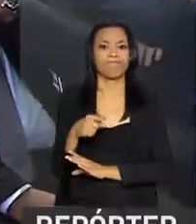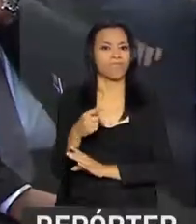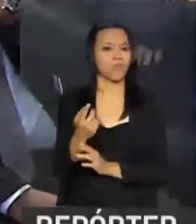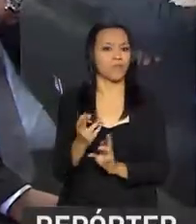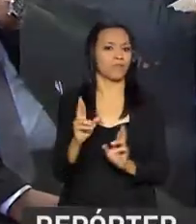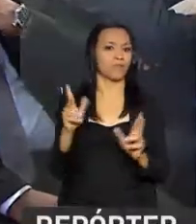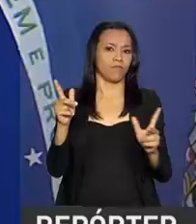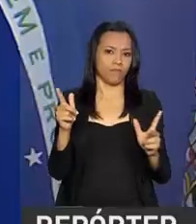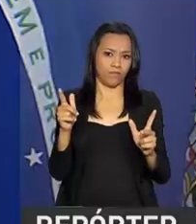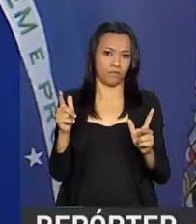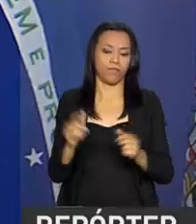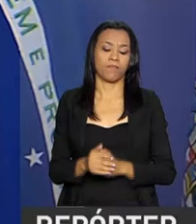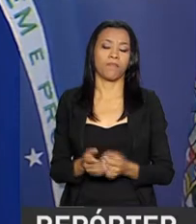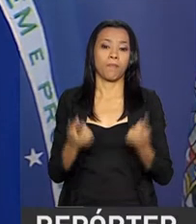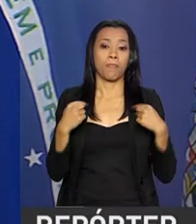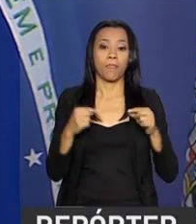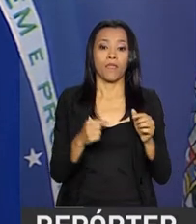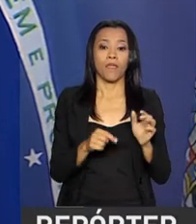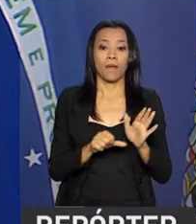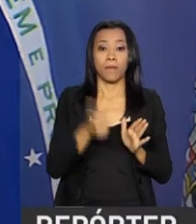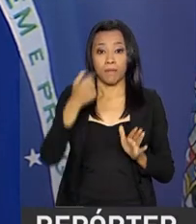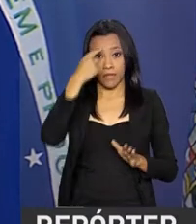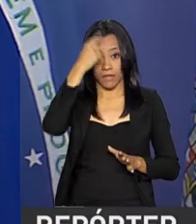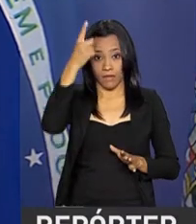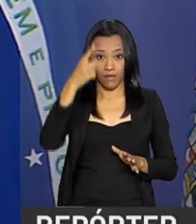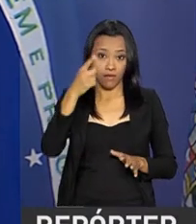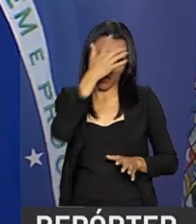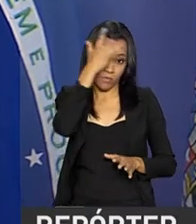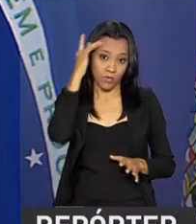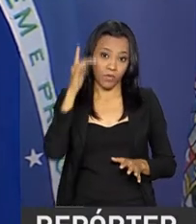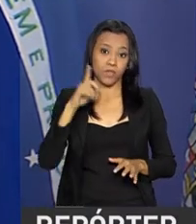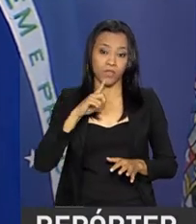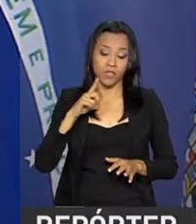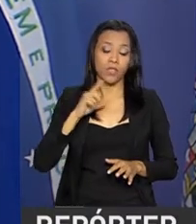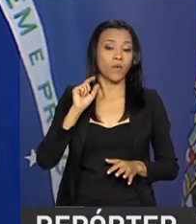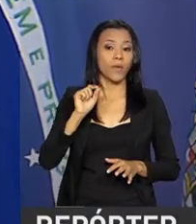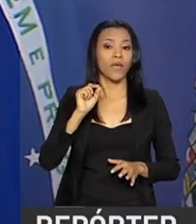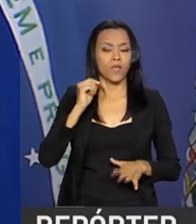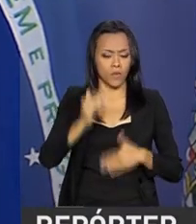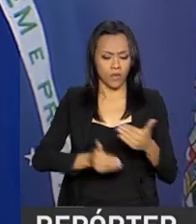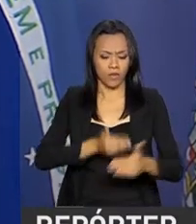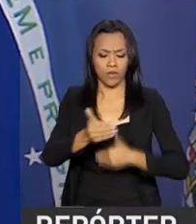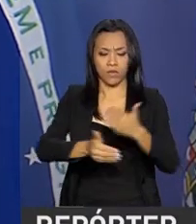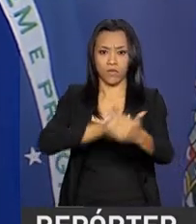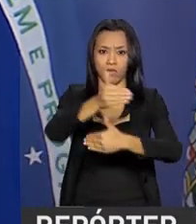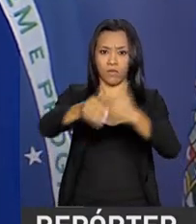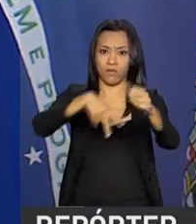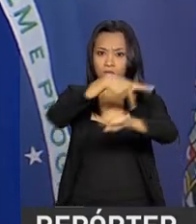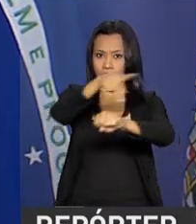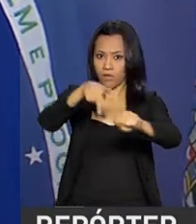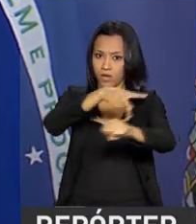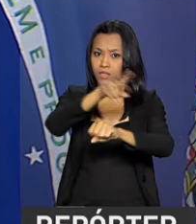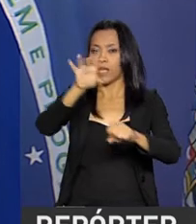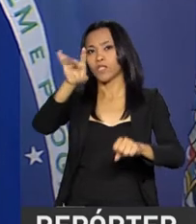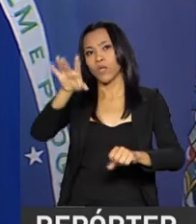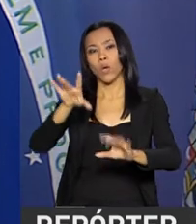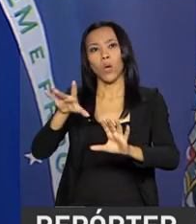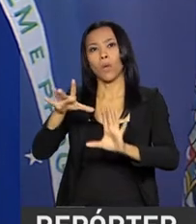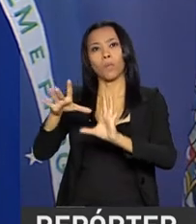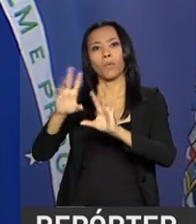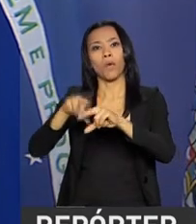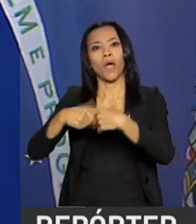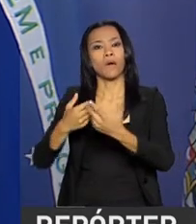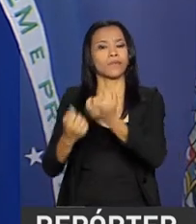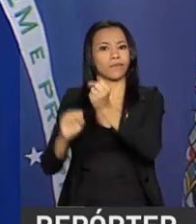diferenciadas a primeira idéia que as pessoas tinham um é que o desenvolvimento nacional se ancorava apenas na indústria no comércio